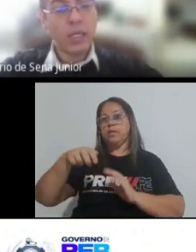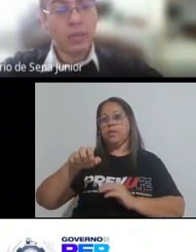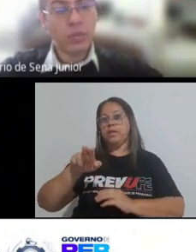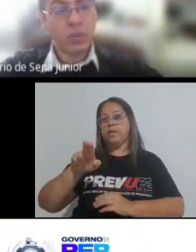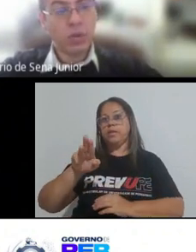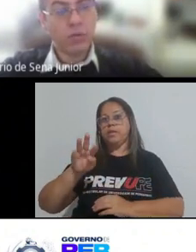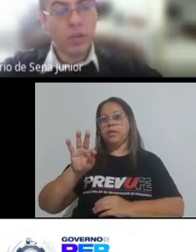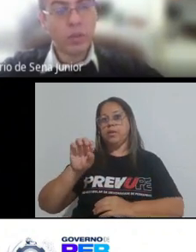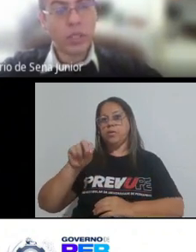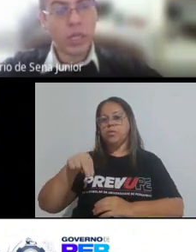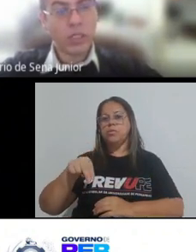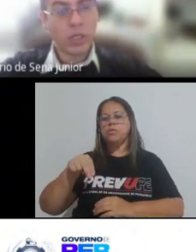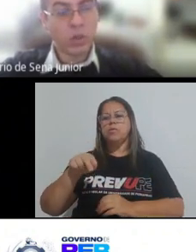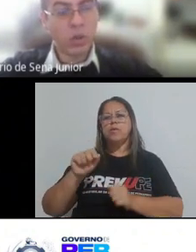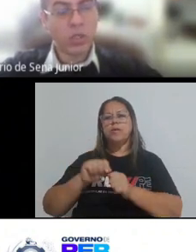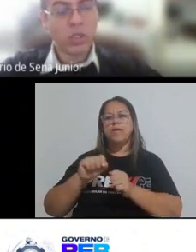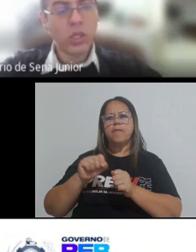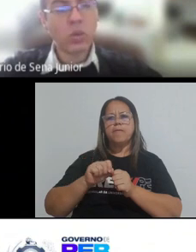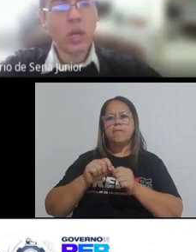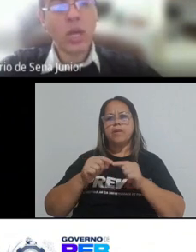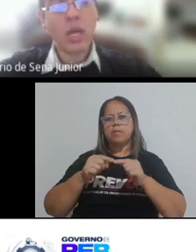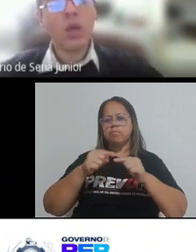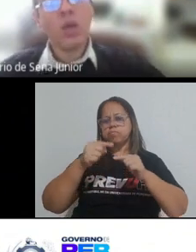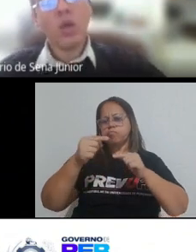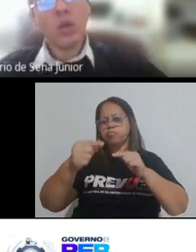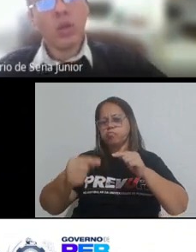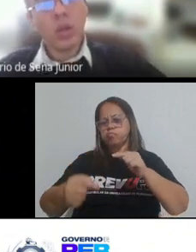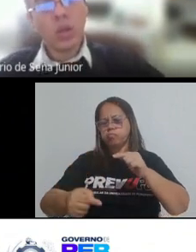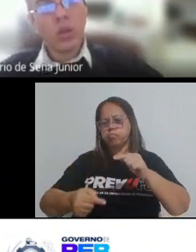realiza por sua vez uma trajetória circular